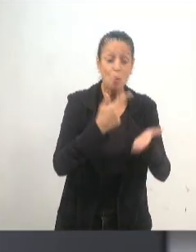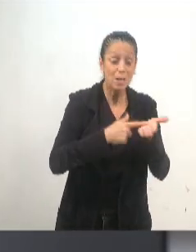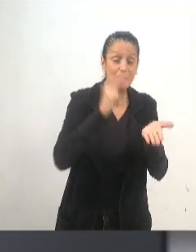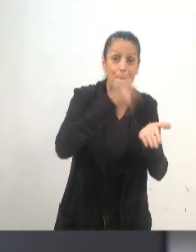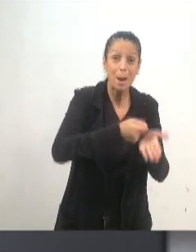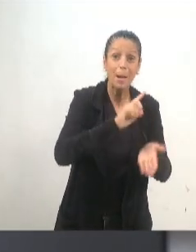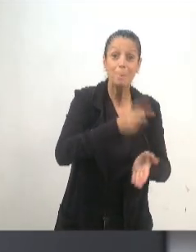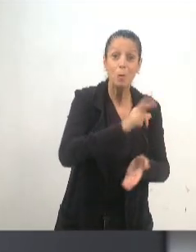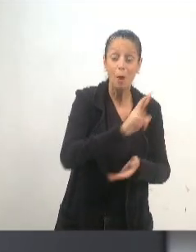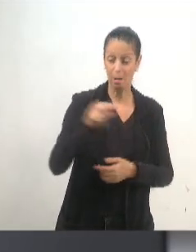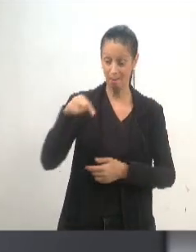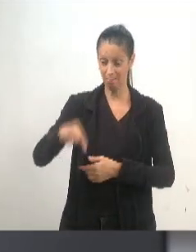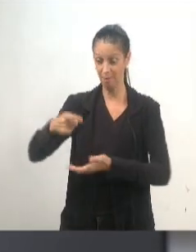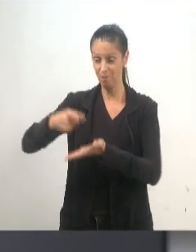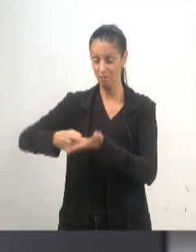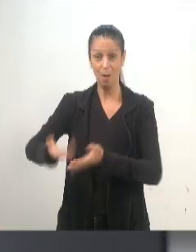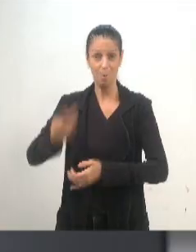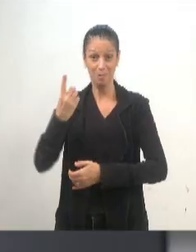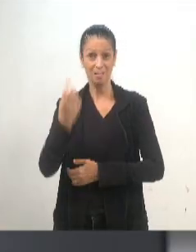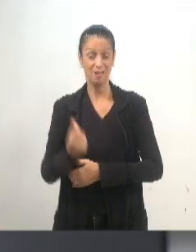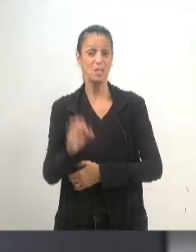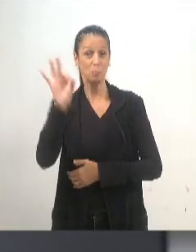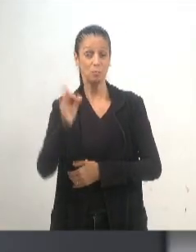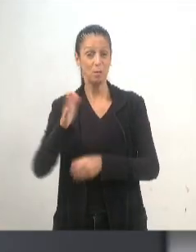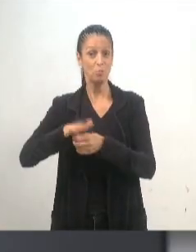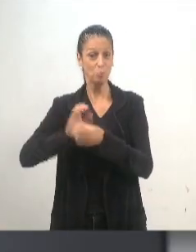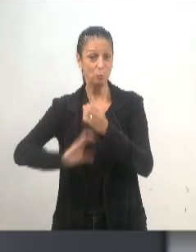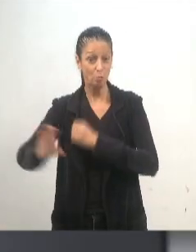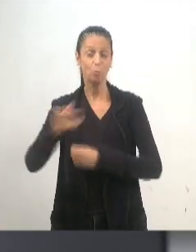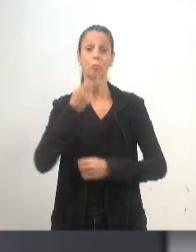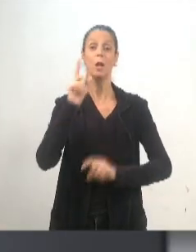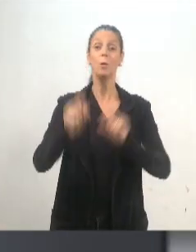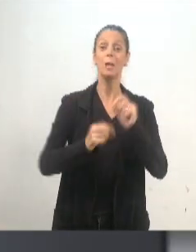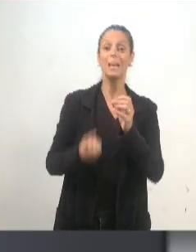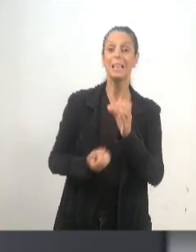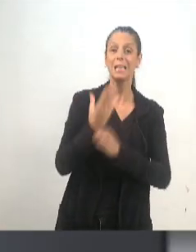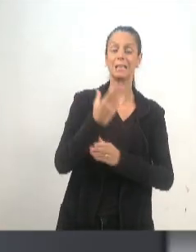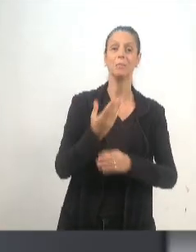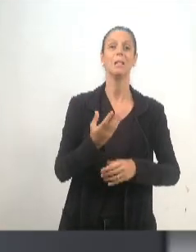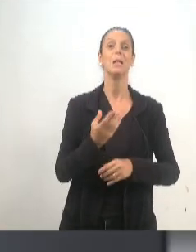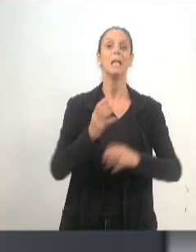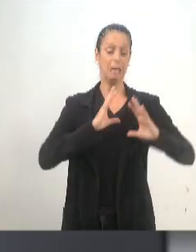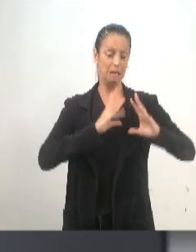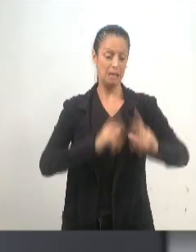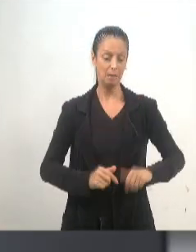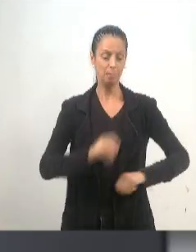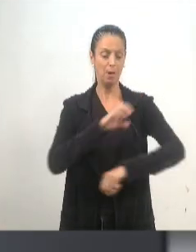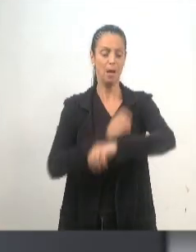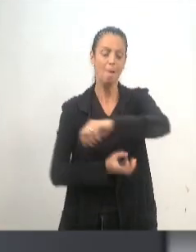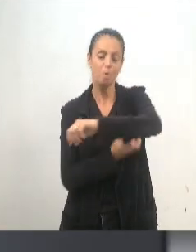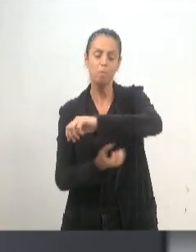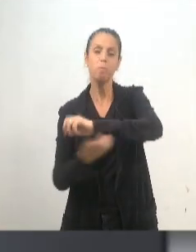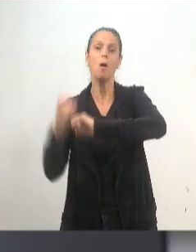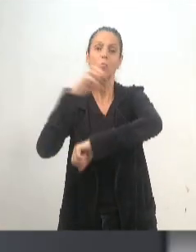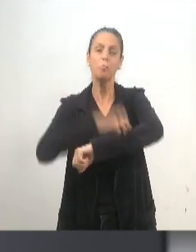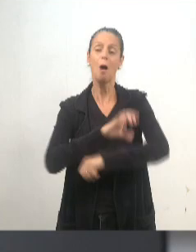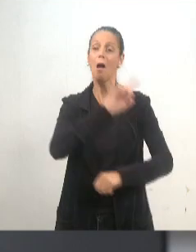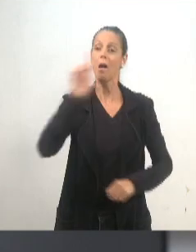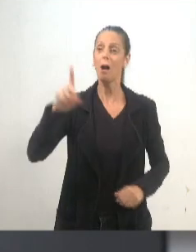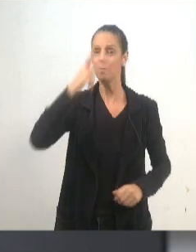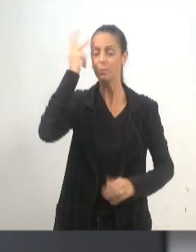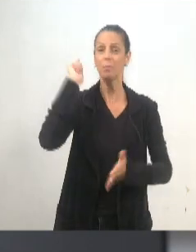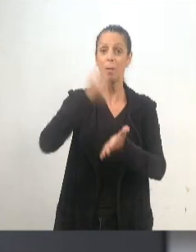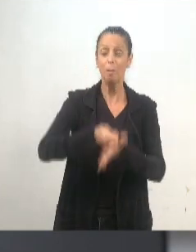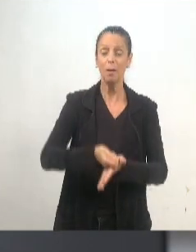Blumenau se aumenta a tarifa de esgoto para 16% e se fala em implantar um limpa-fossa, né, nas costas de cada